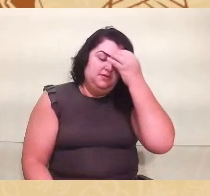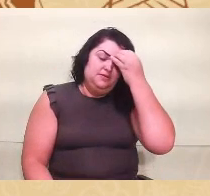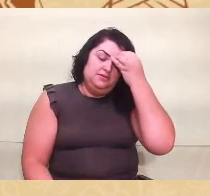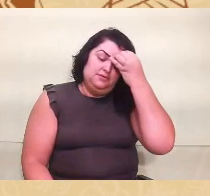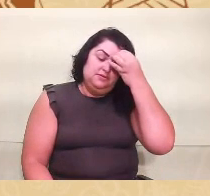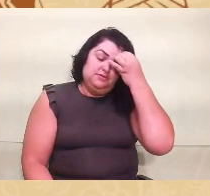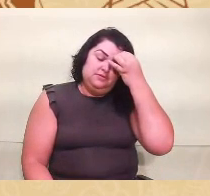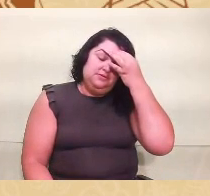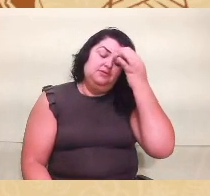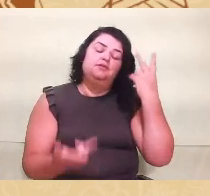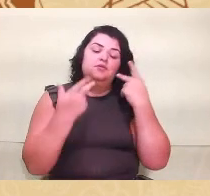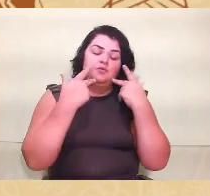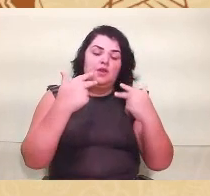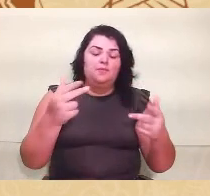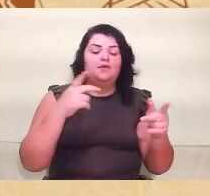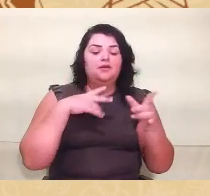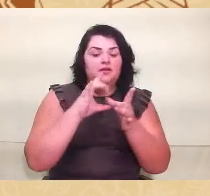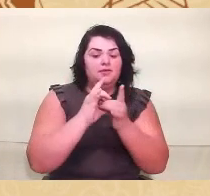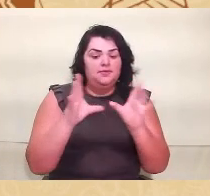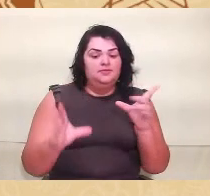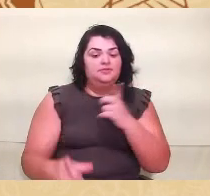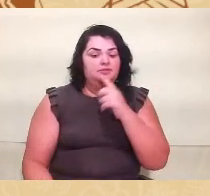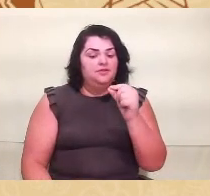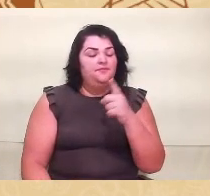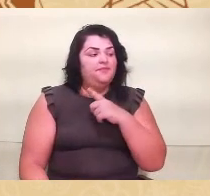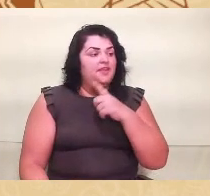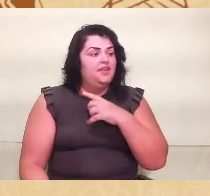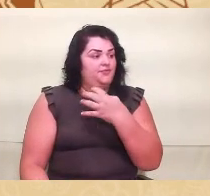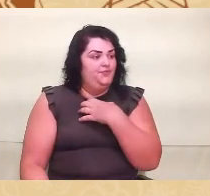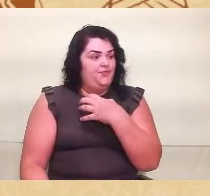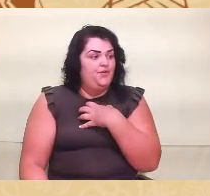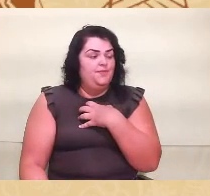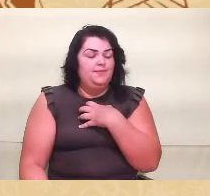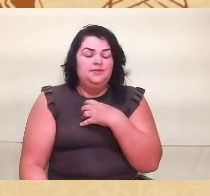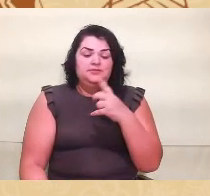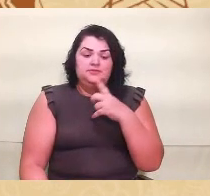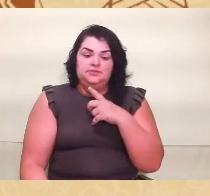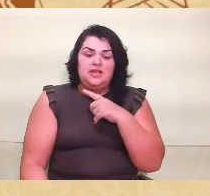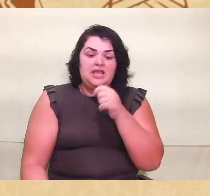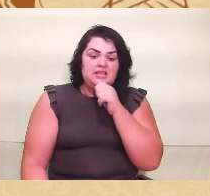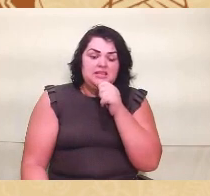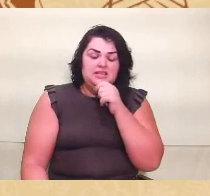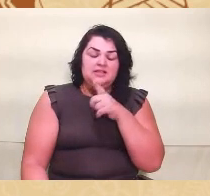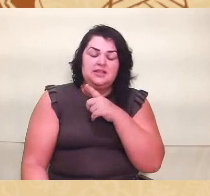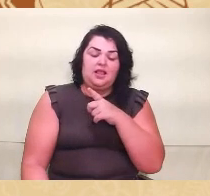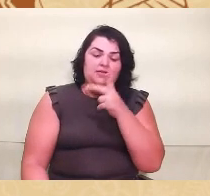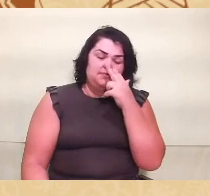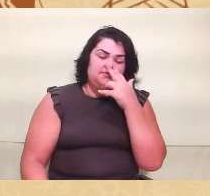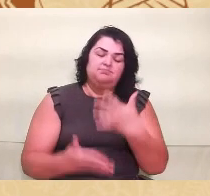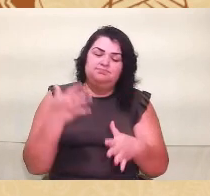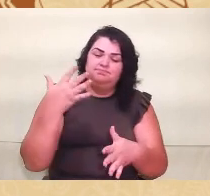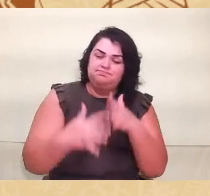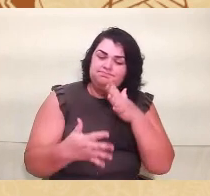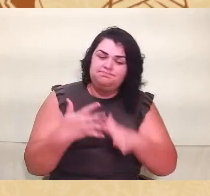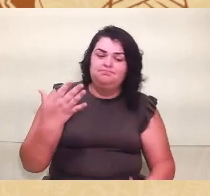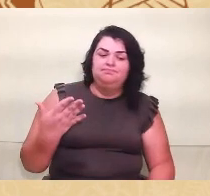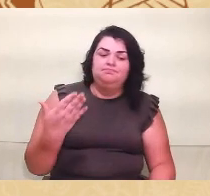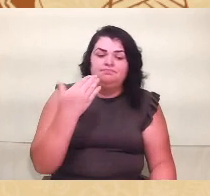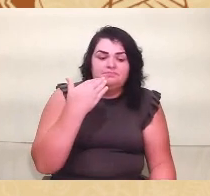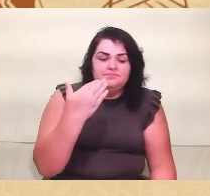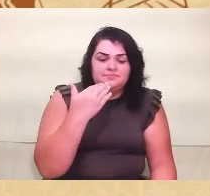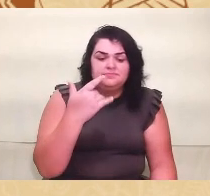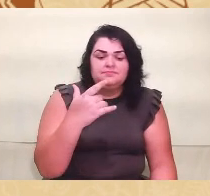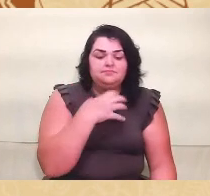a nossa liberdade, a nossa forma de ser in natura, ela incomoda, porque não serve